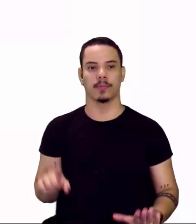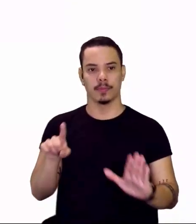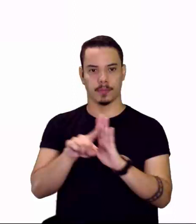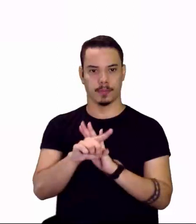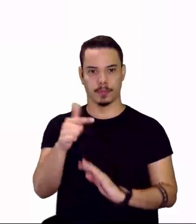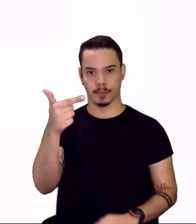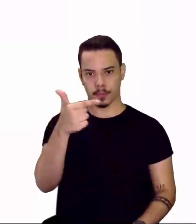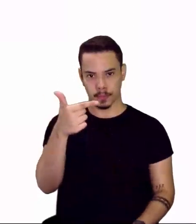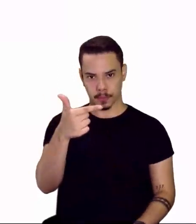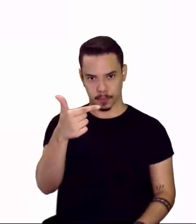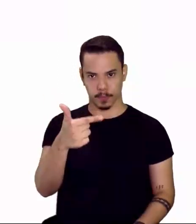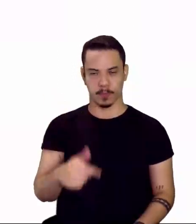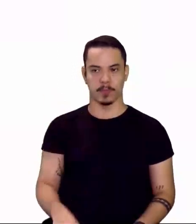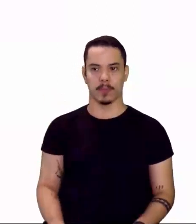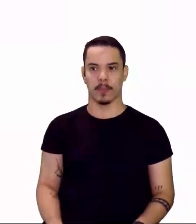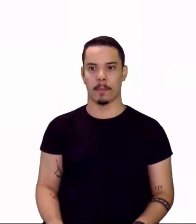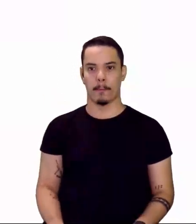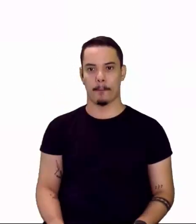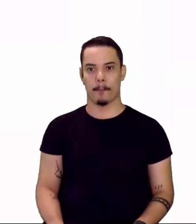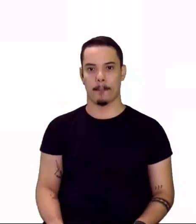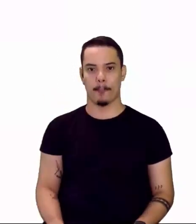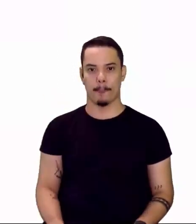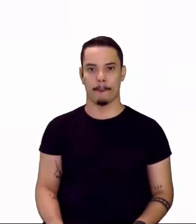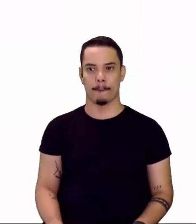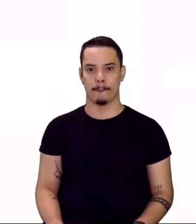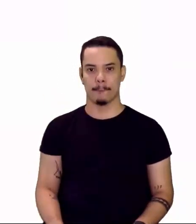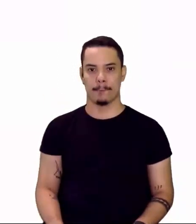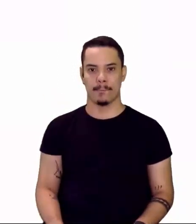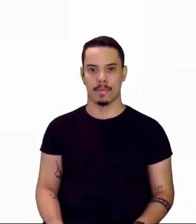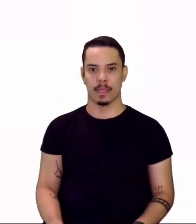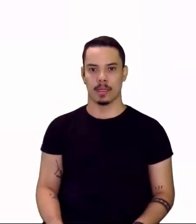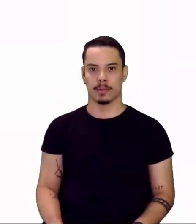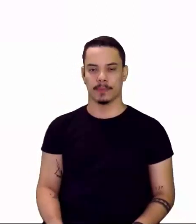número 2? A questão de número 2 diz o seguinte: